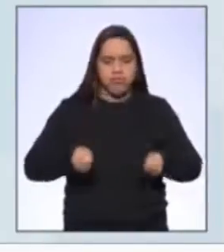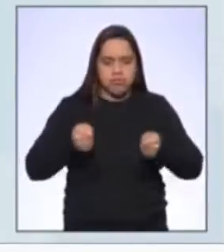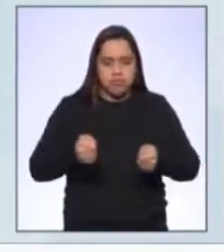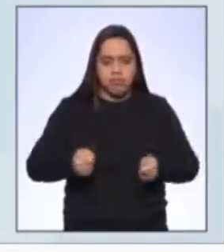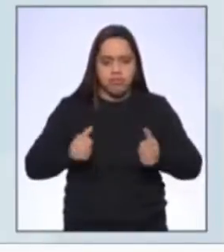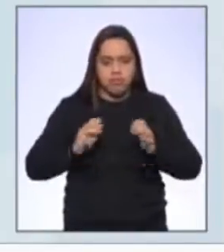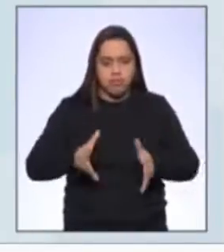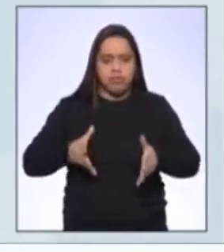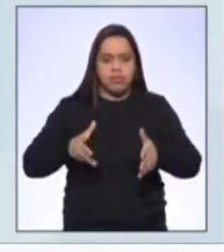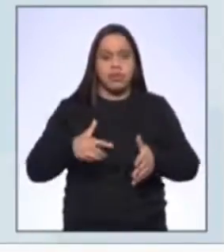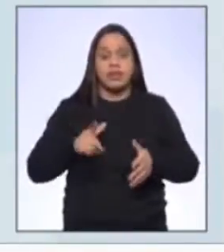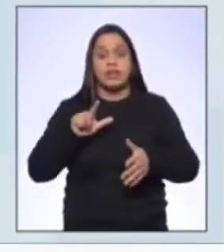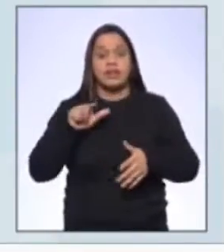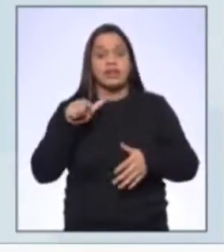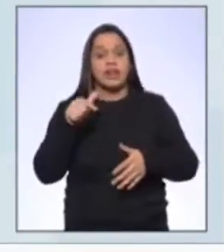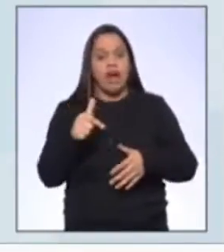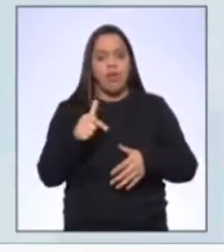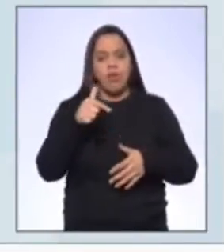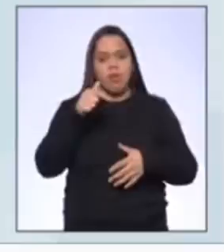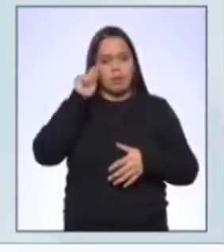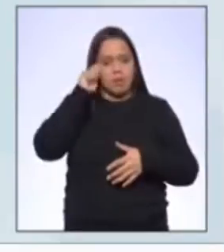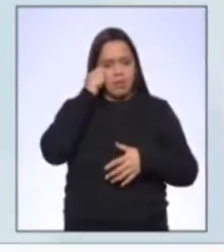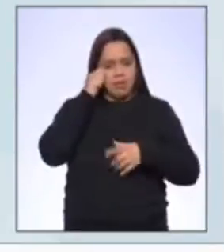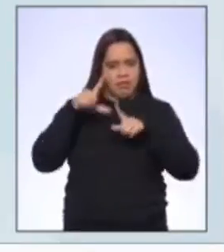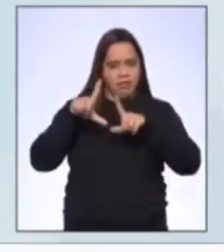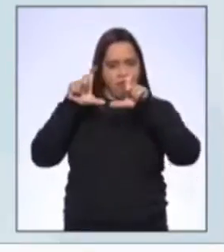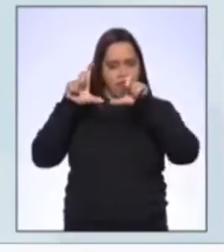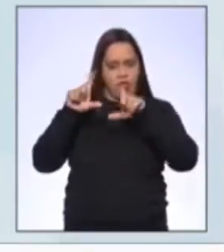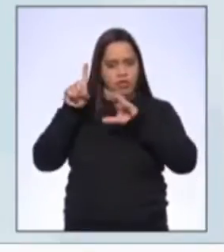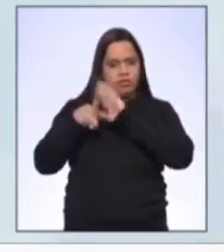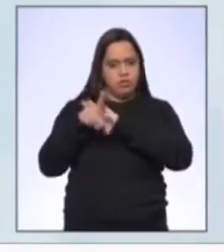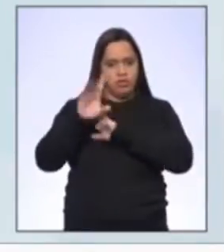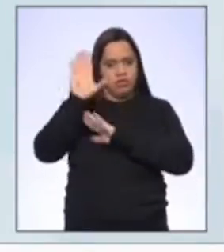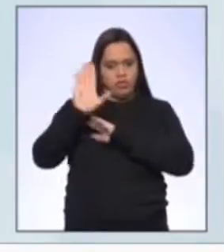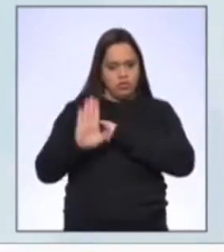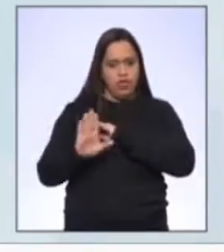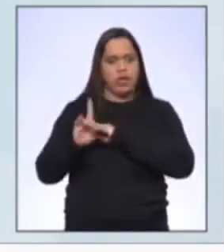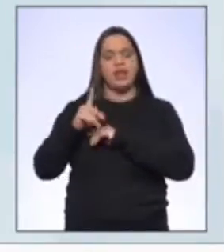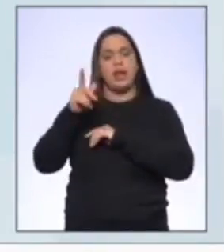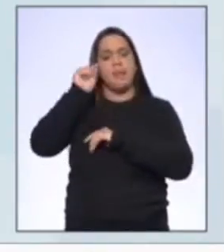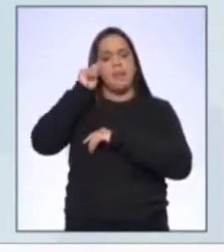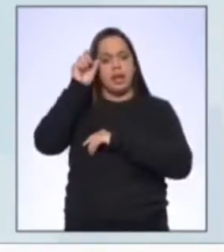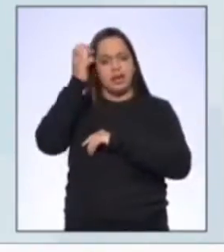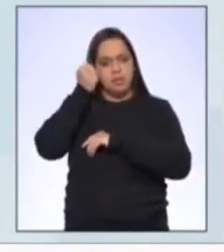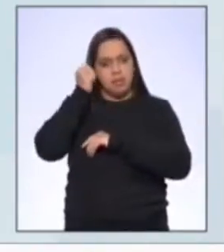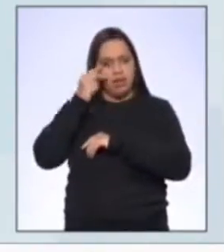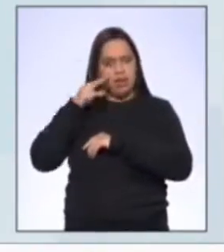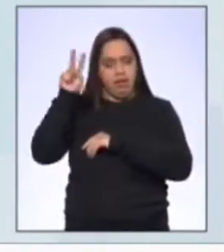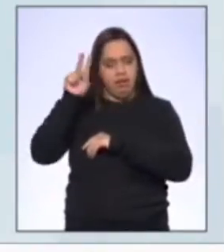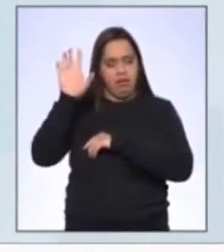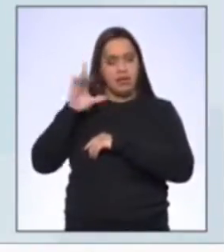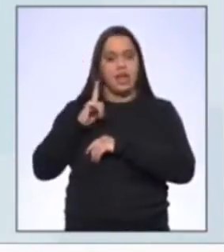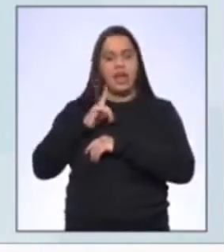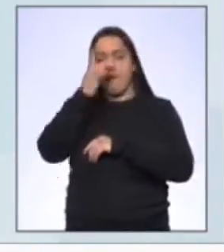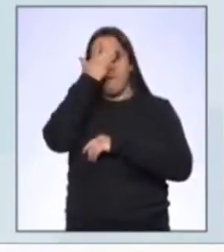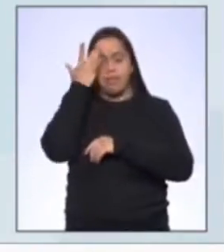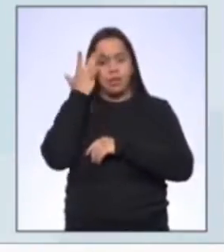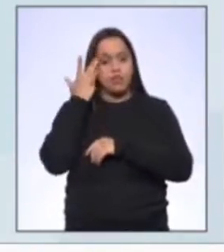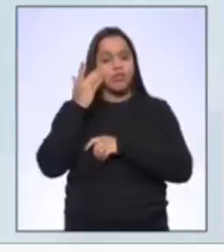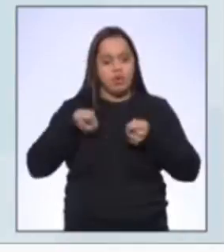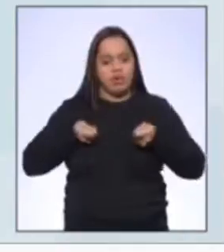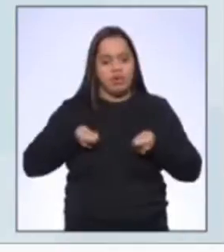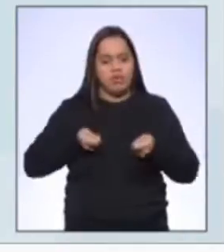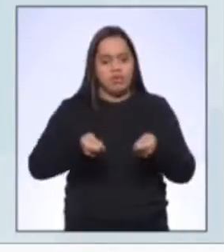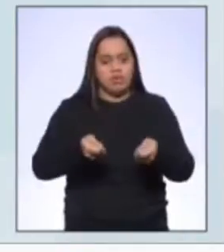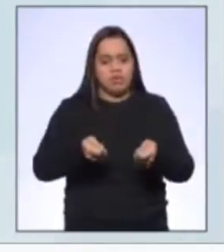já na figura que está em preto e branco ao lado na direita que você está olhando para tela ela tem uma pessoa que também